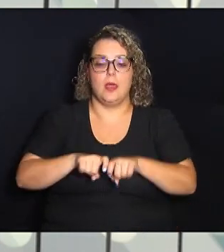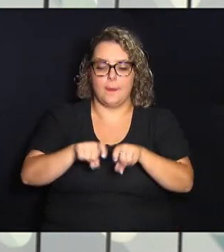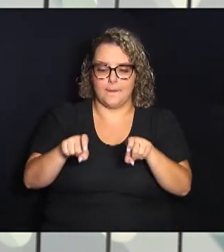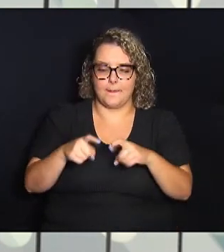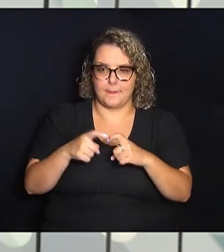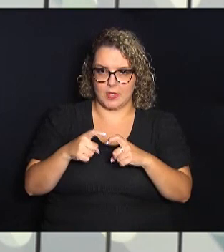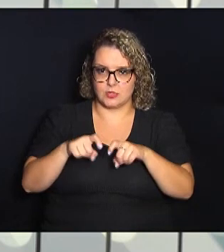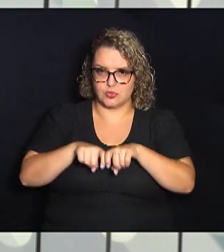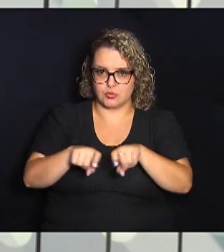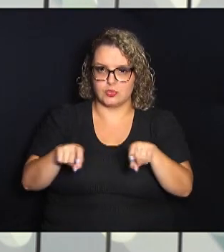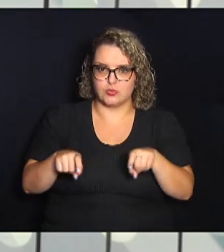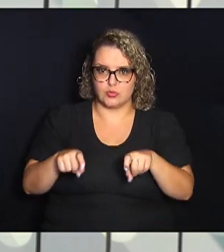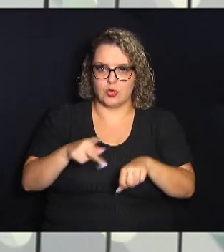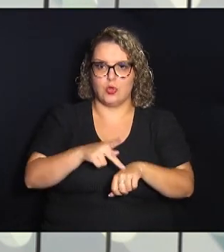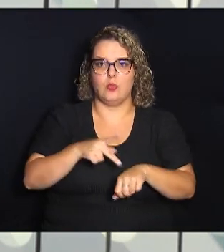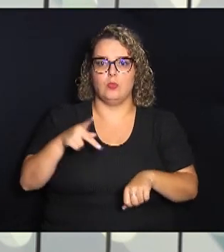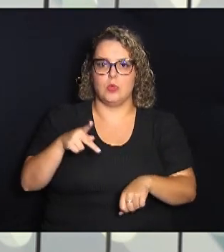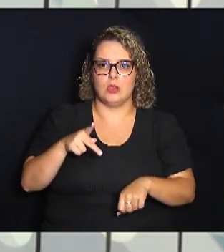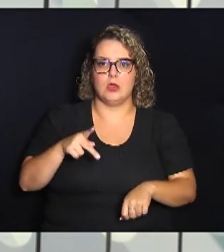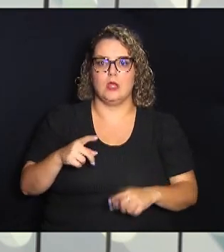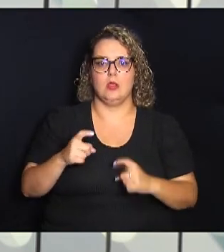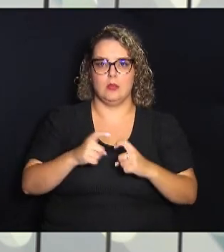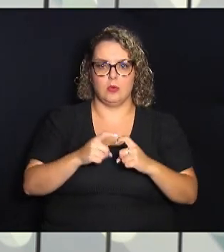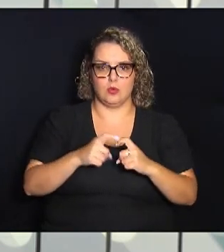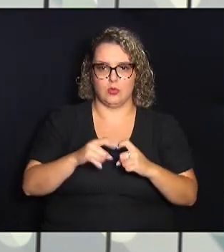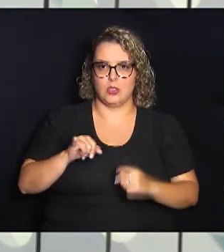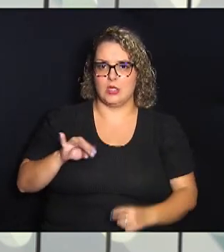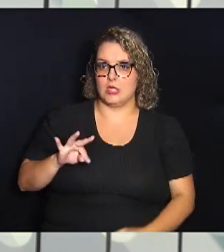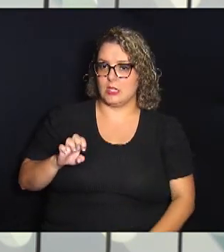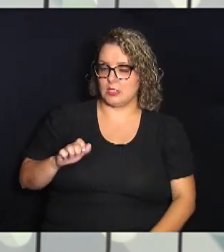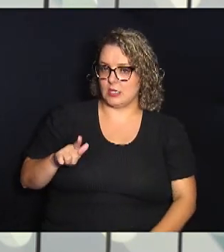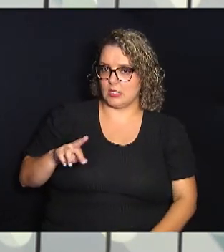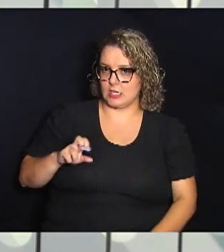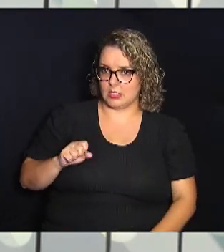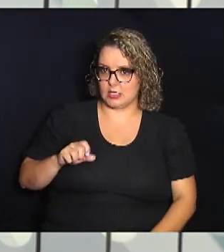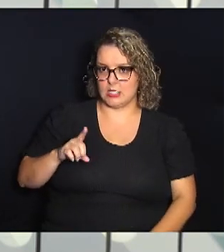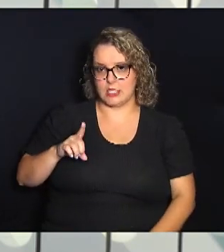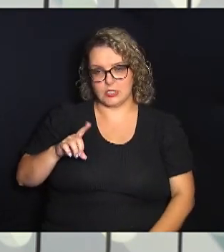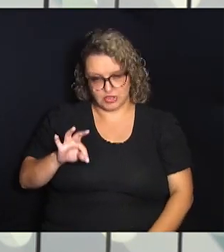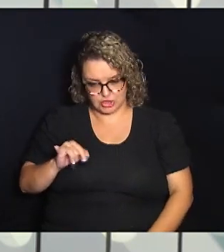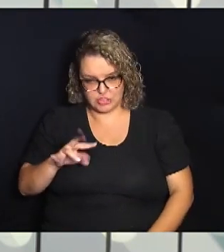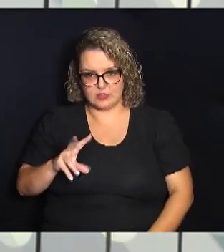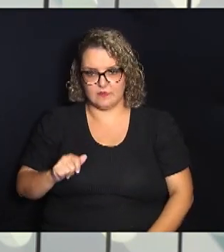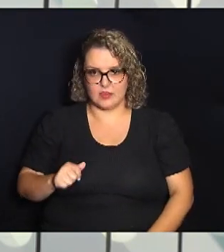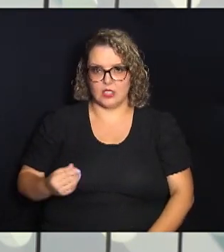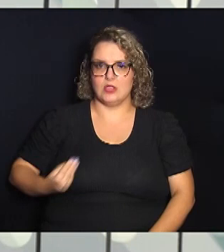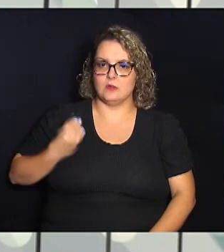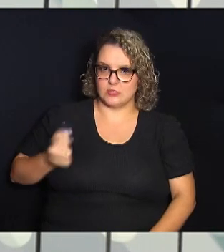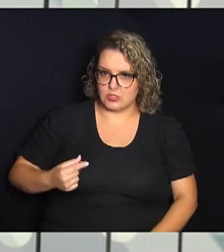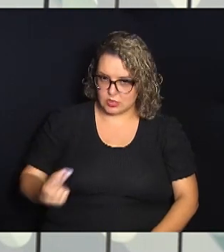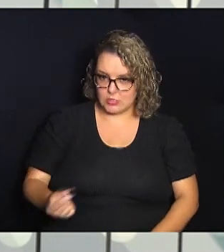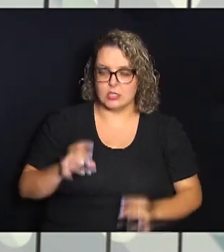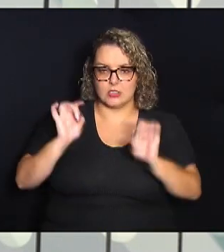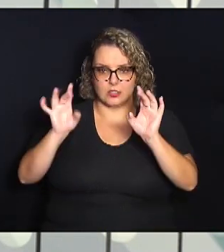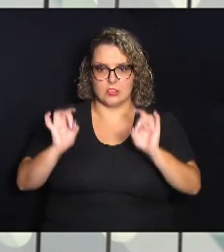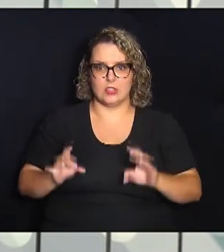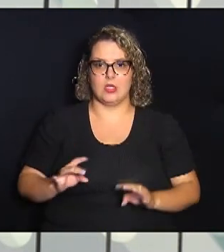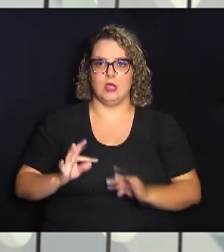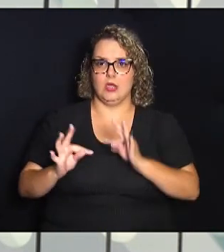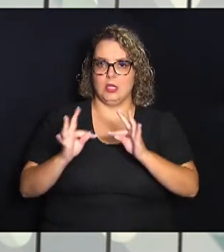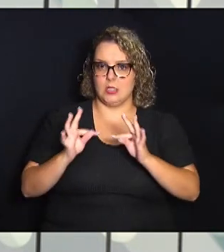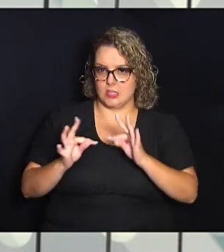ginecologista, pós-graduado em medicina integrativa e longevidade e também especialista em terapias